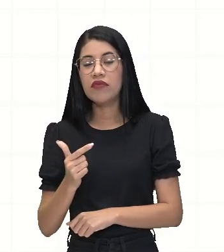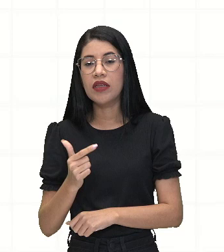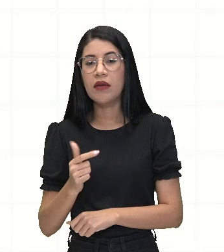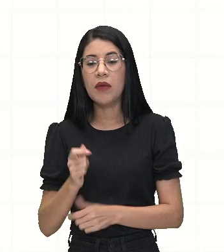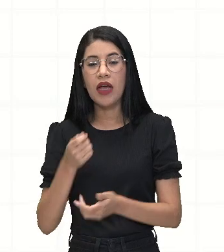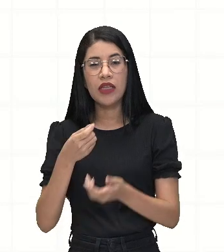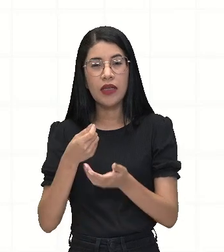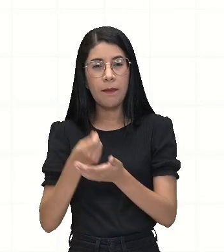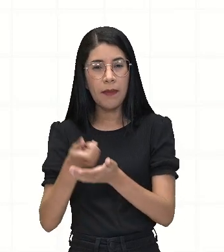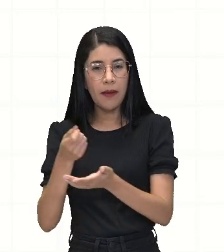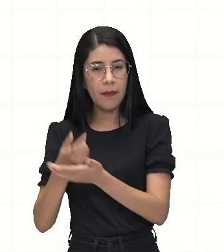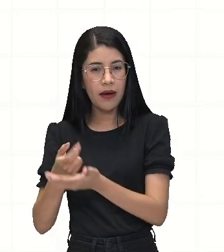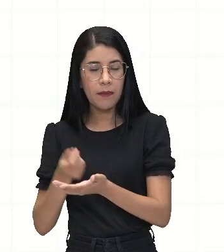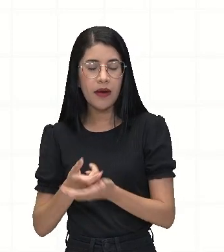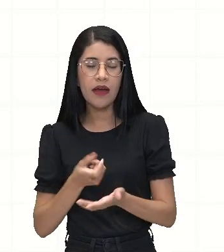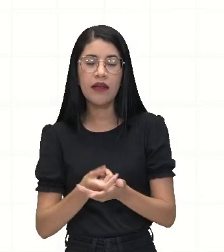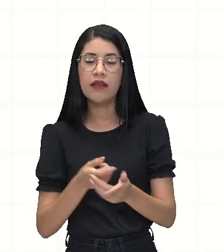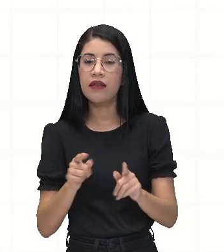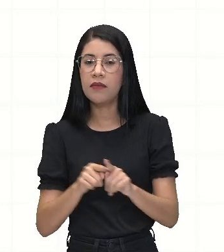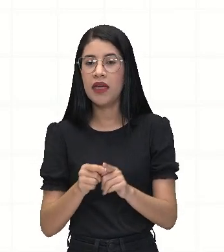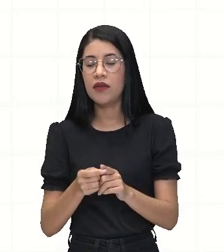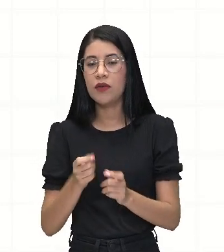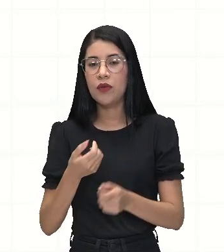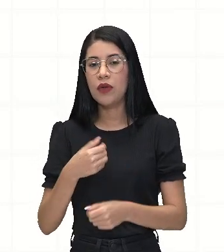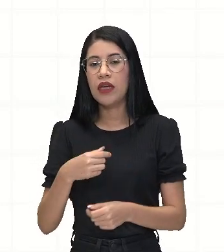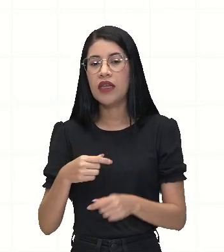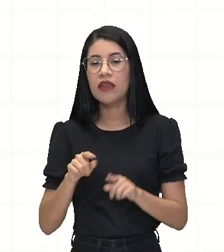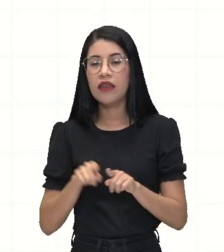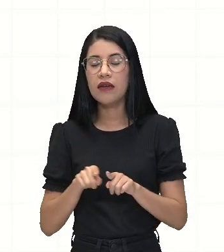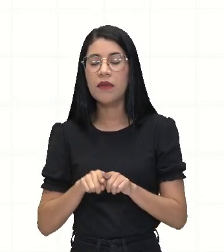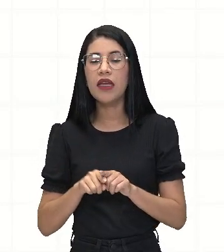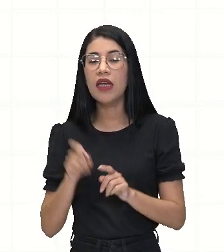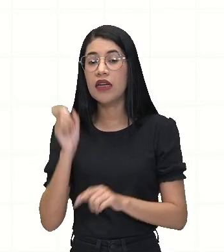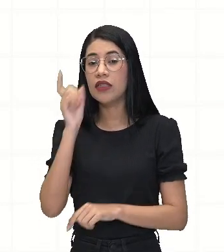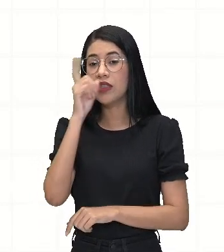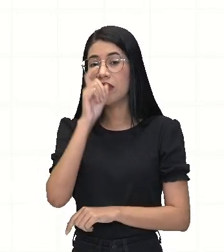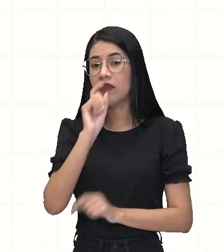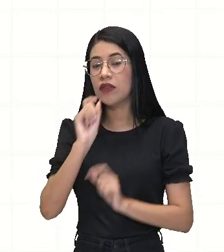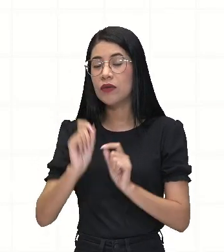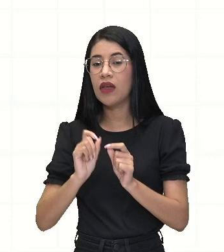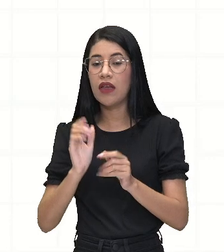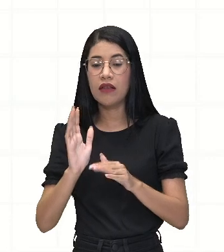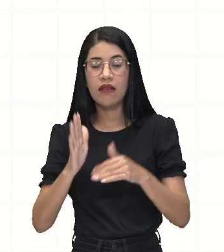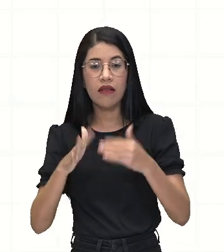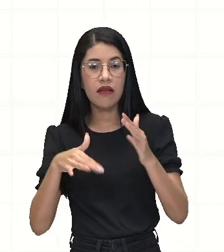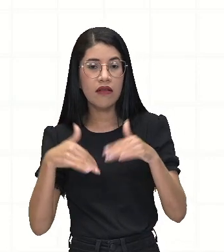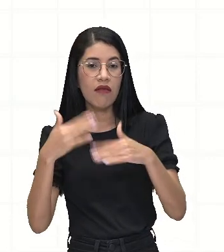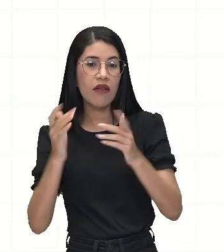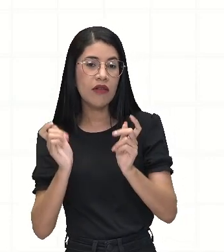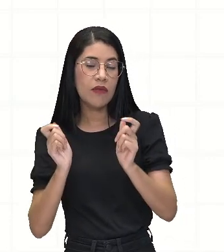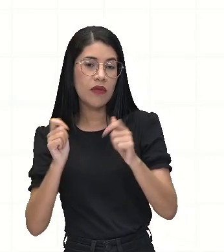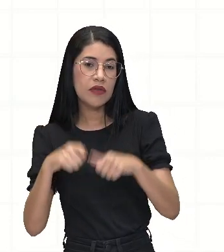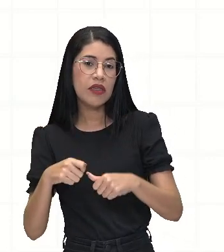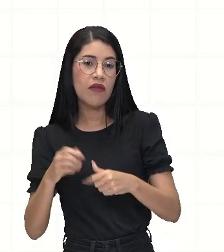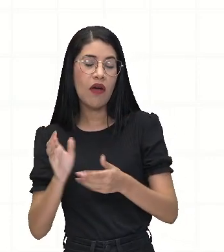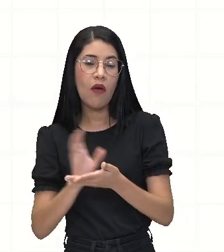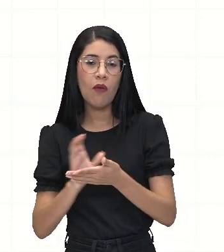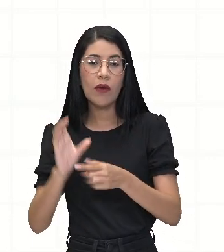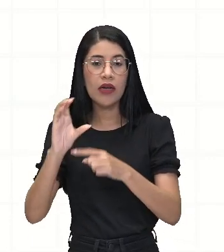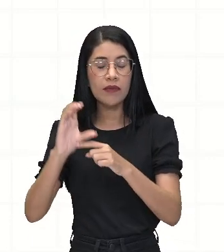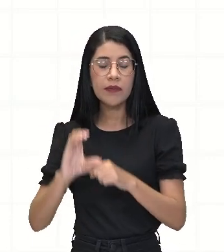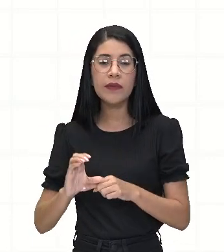cumprir todas as obrigações, e isso acabou dificultando, olha, o desenvolvimento de algumas capitanias.